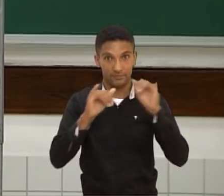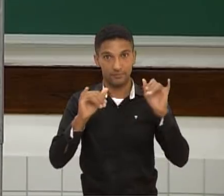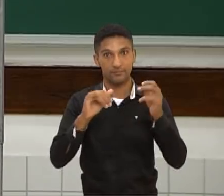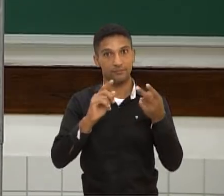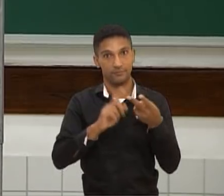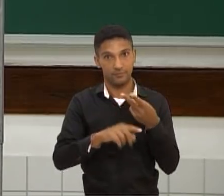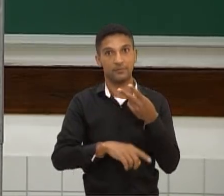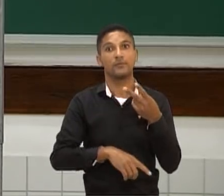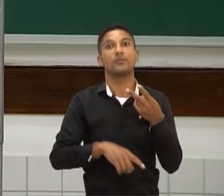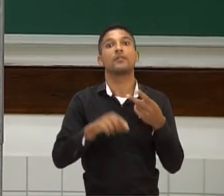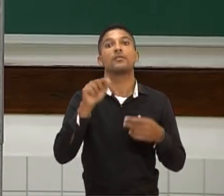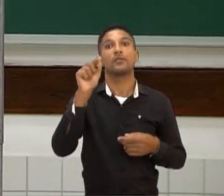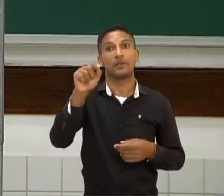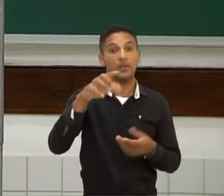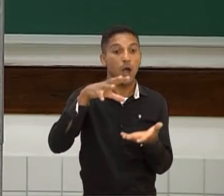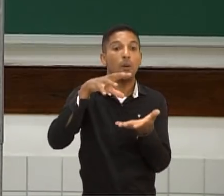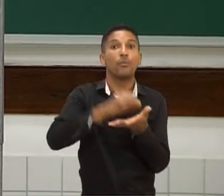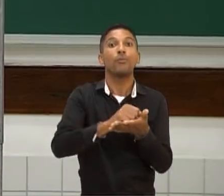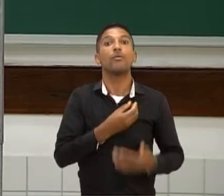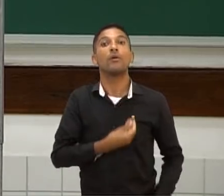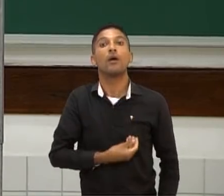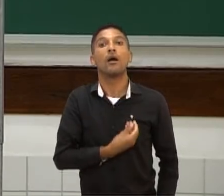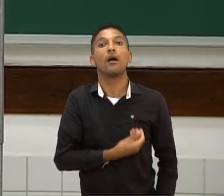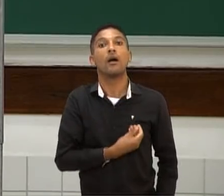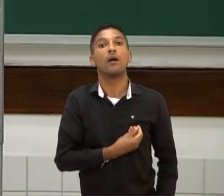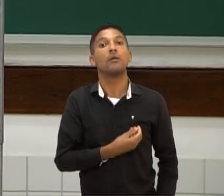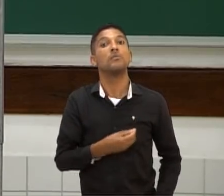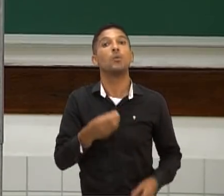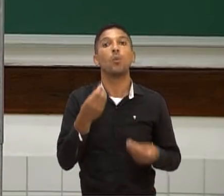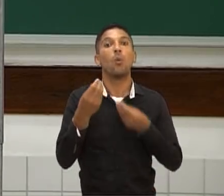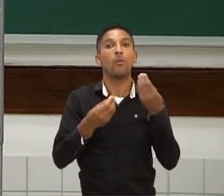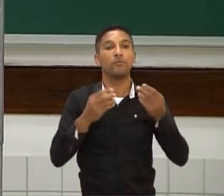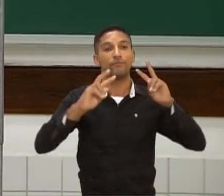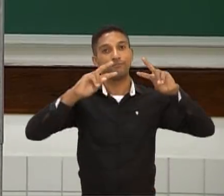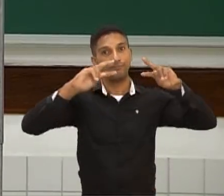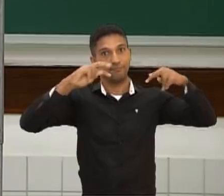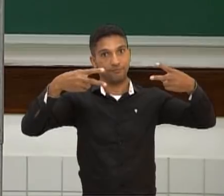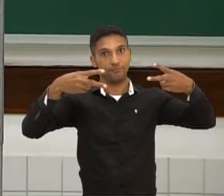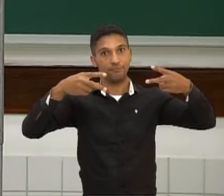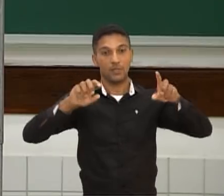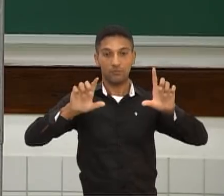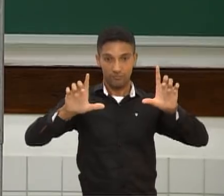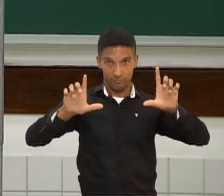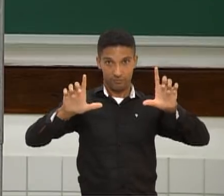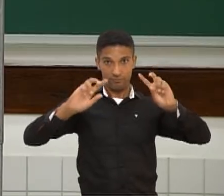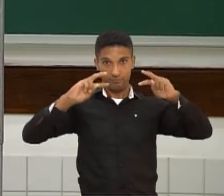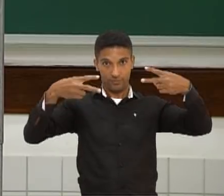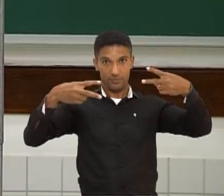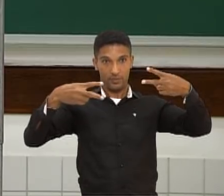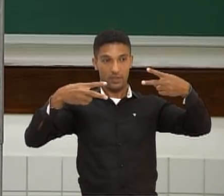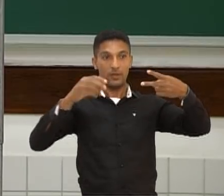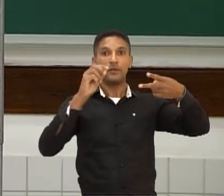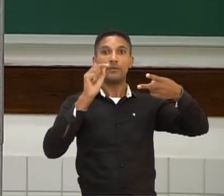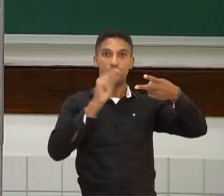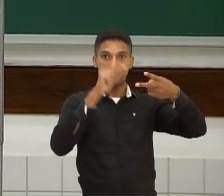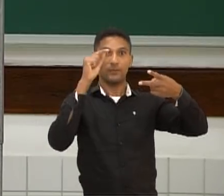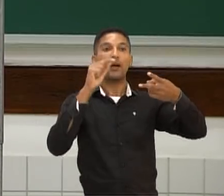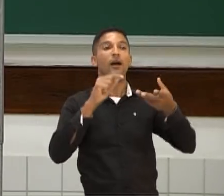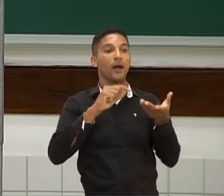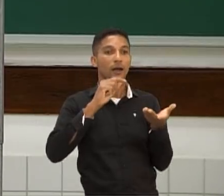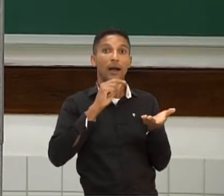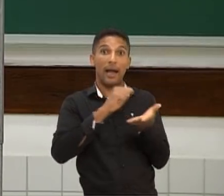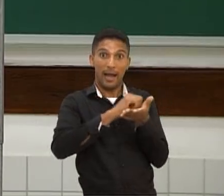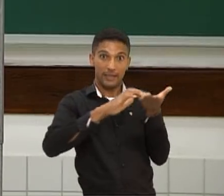que o registro de frequência no Classroom mudou. Basta você clicar no link número 1, atividade obrigatória,